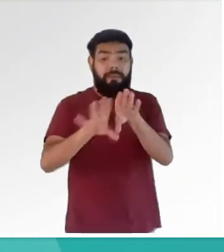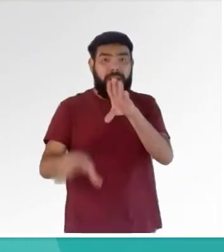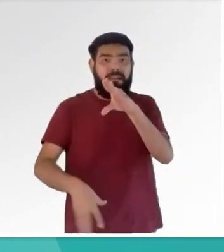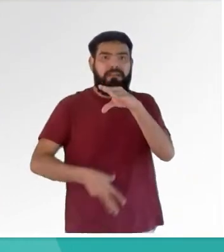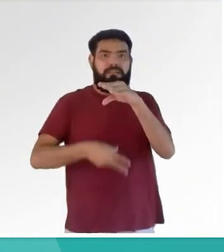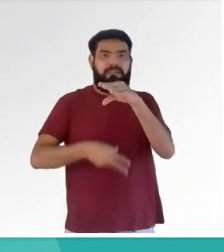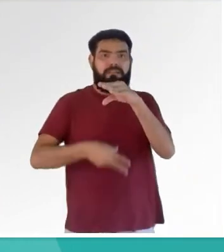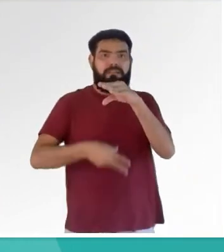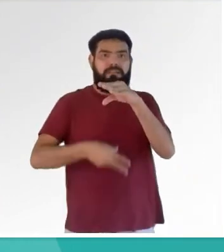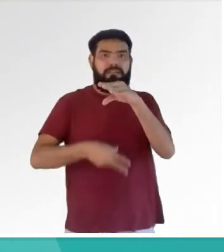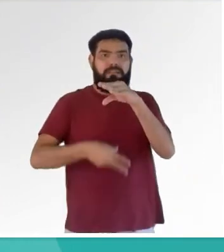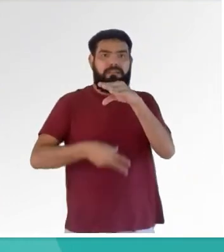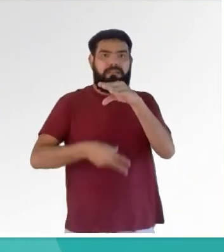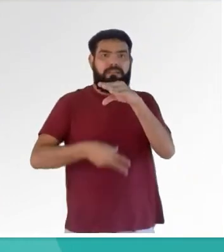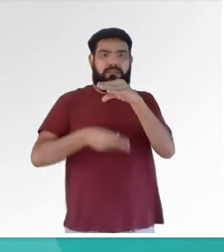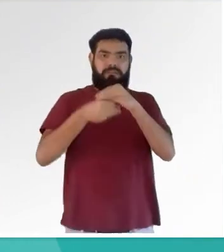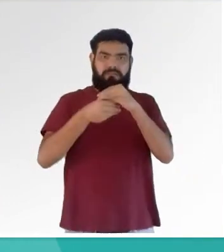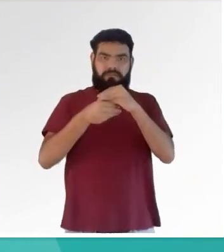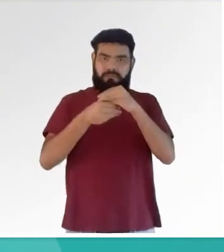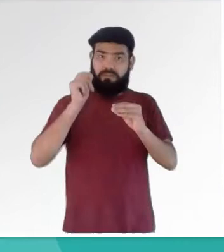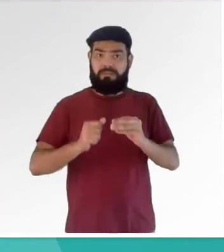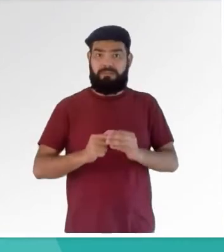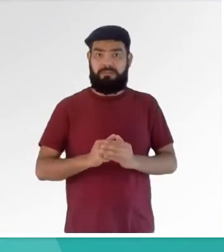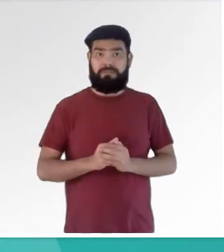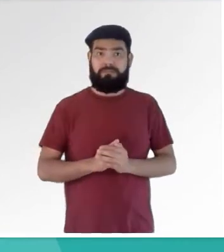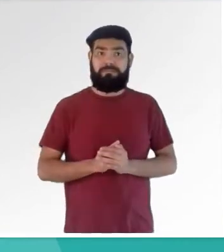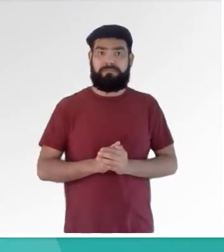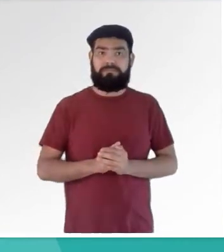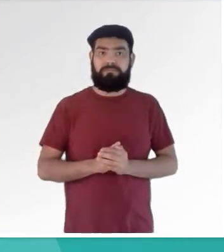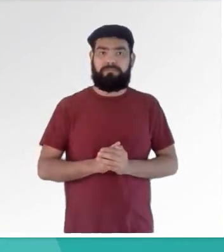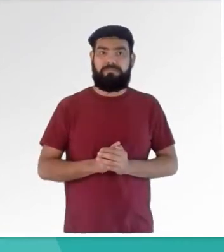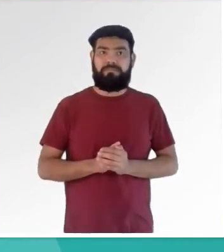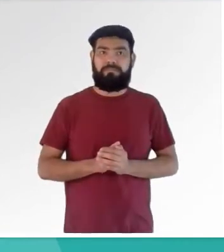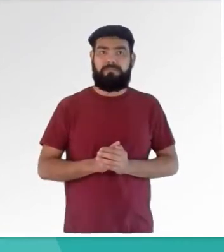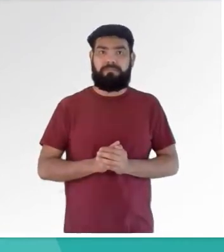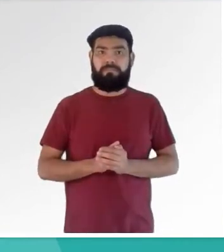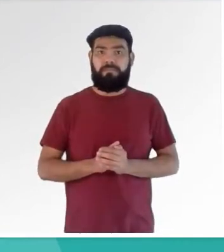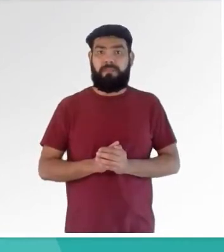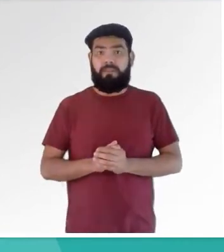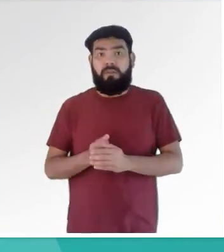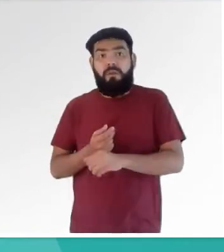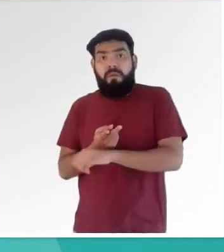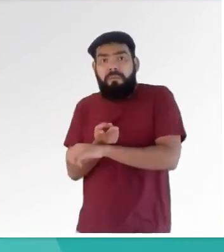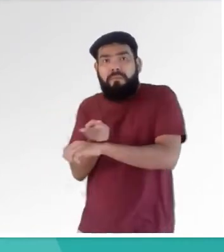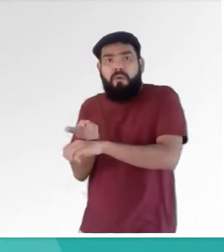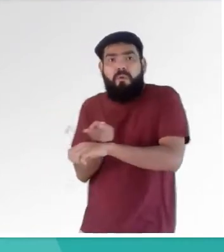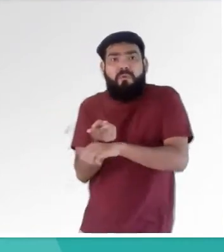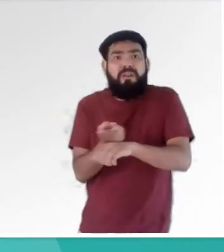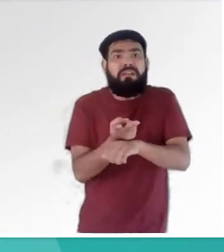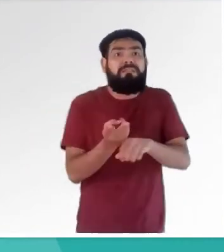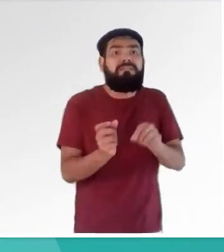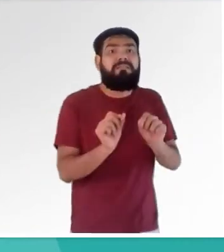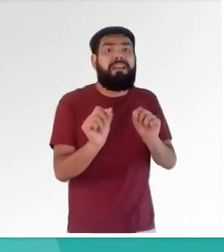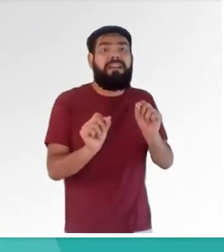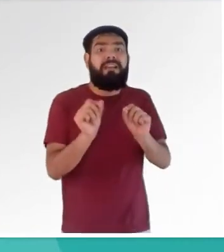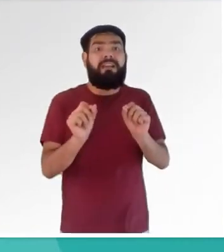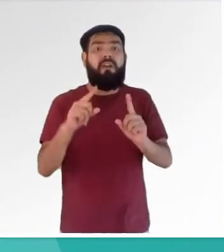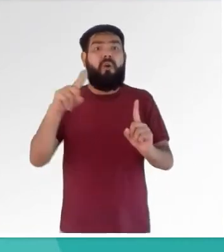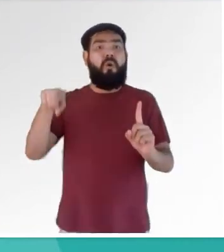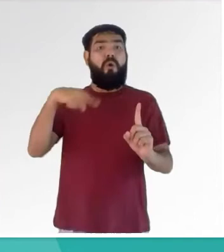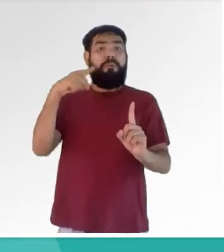as pessoas estão buscando o quê? Serem felizes. Todo mundo quer